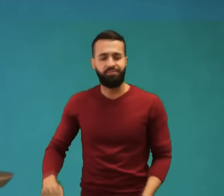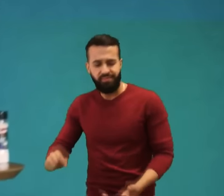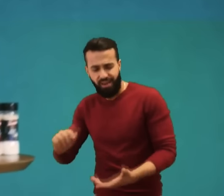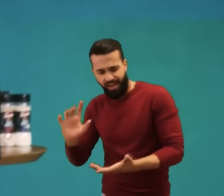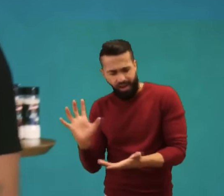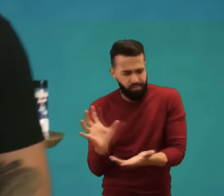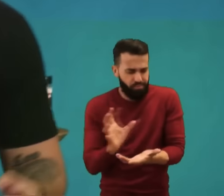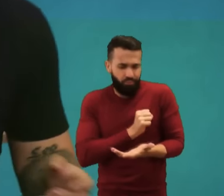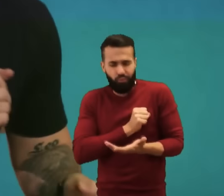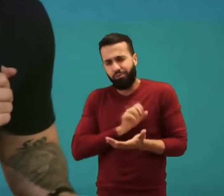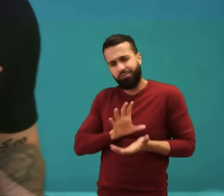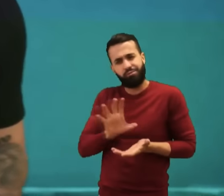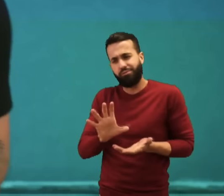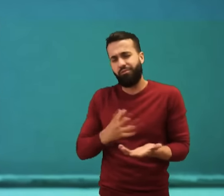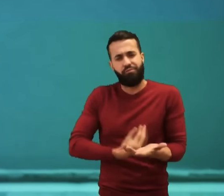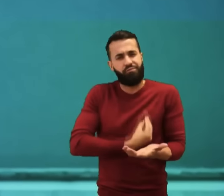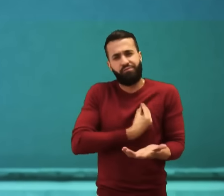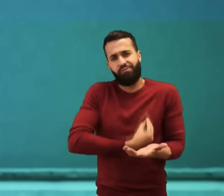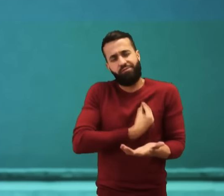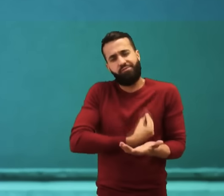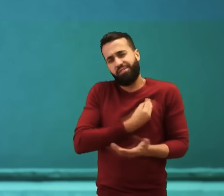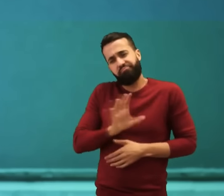Amores são coisas da vida.